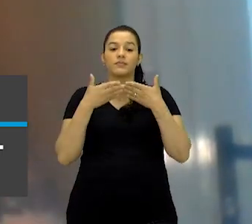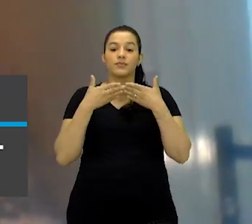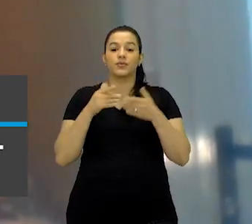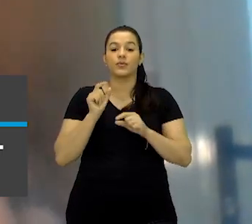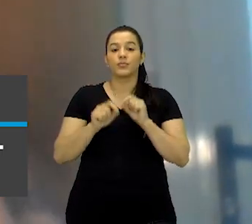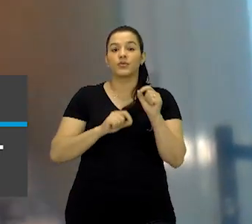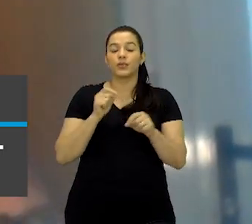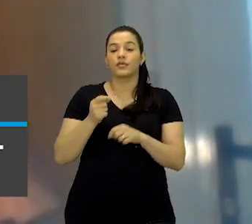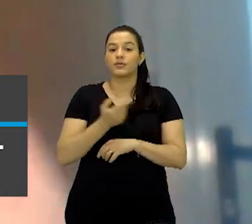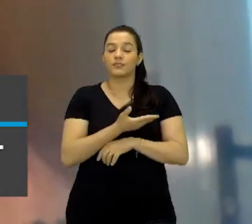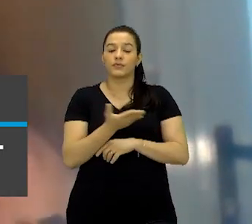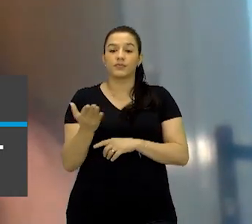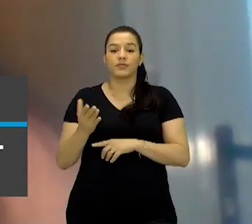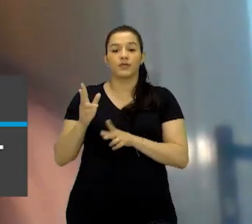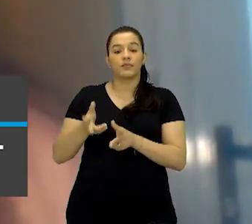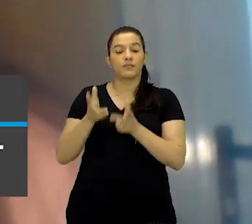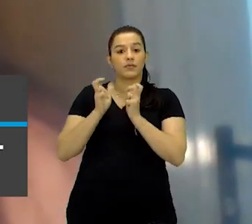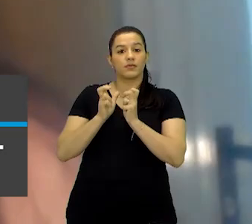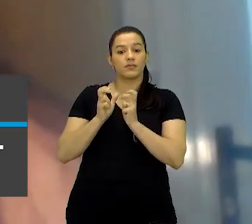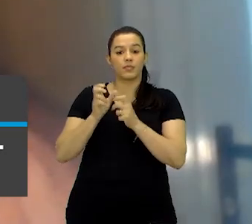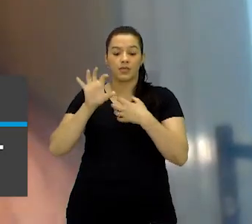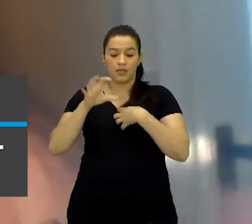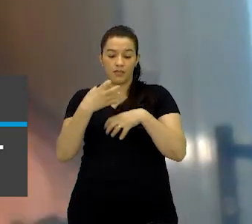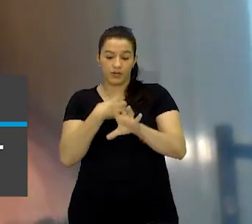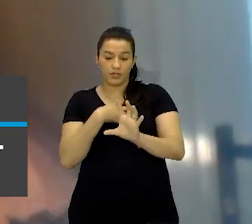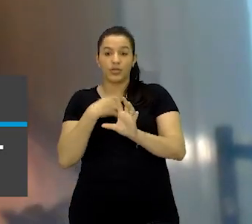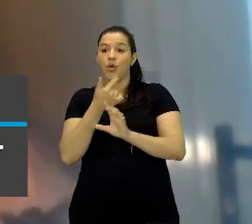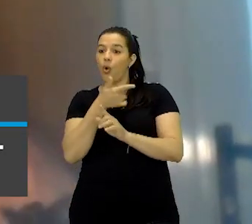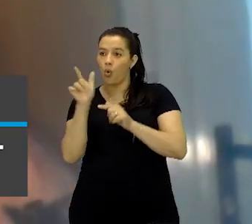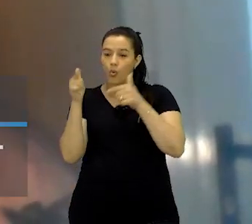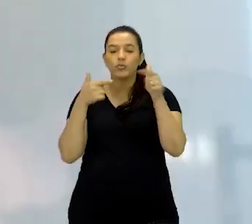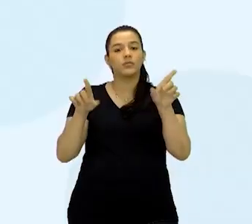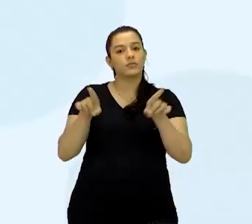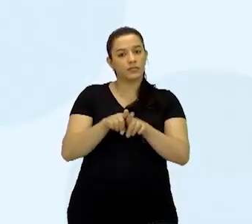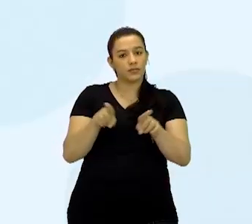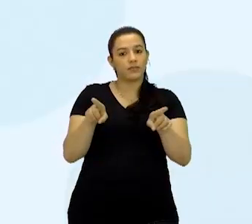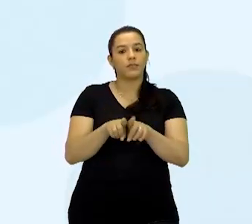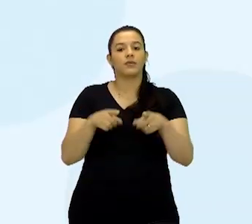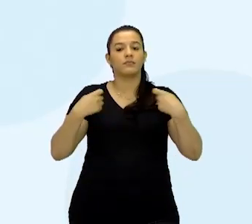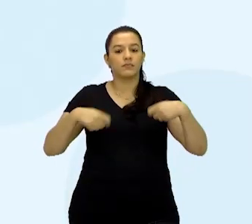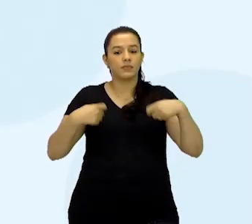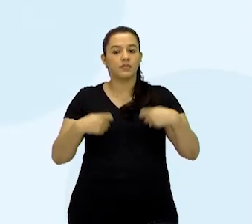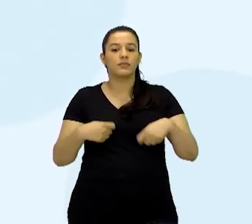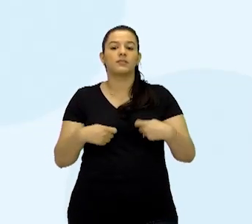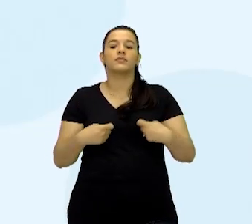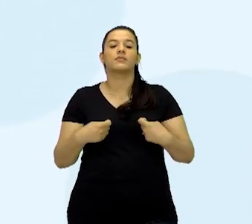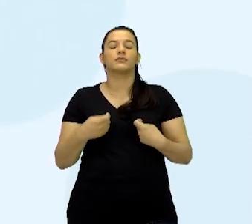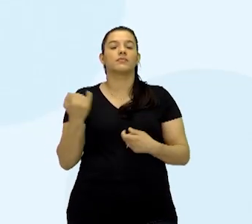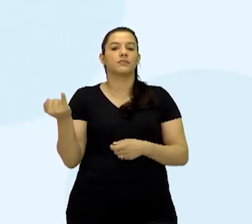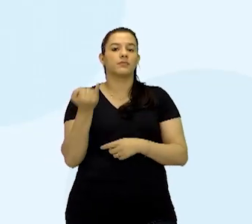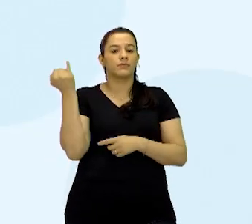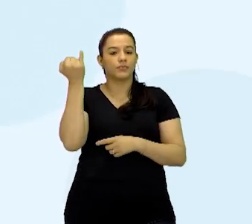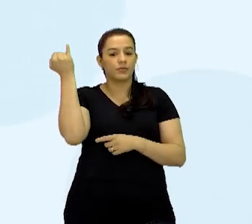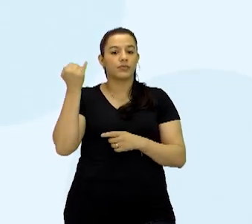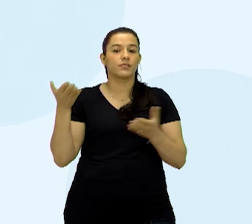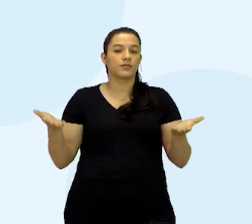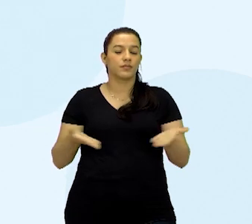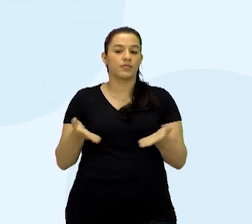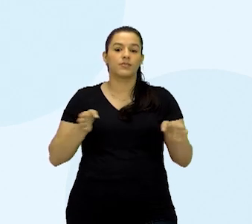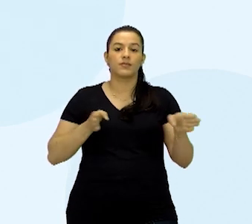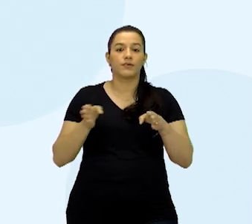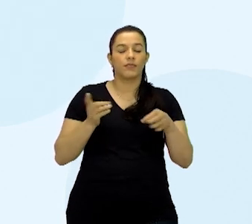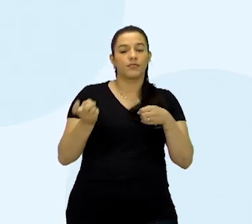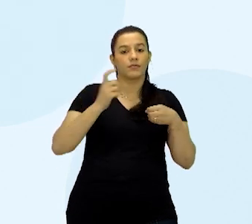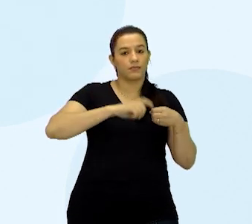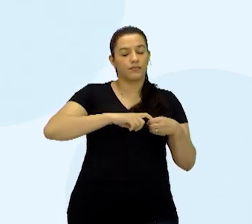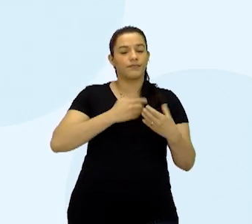gente perceba que, além da empatia, outras competências socioemocionais também são necessárias nesse momento de retorno